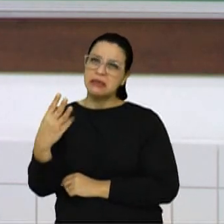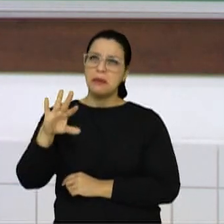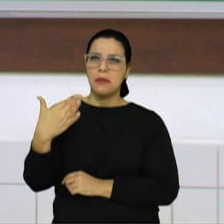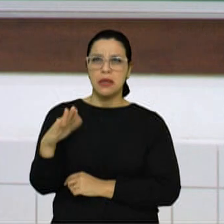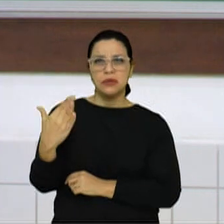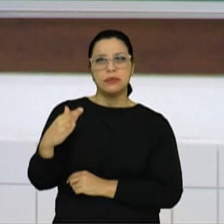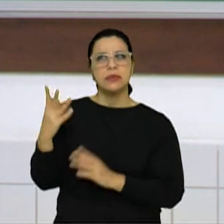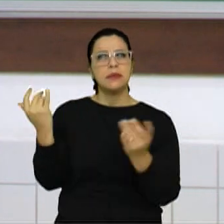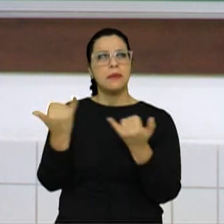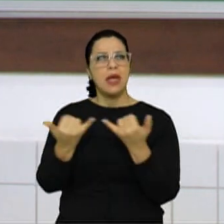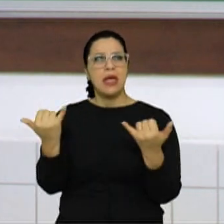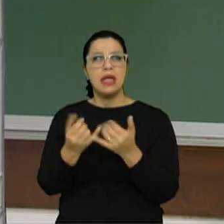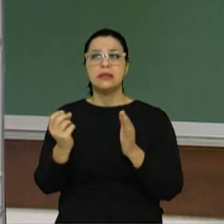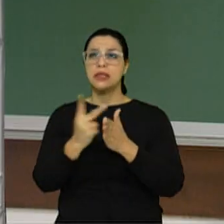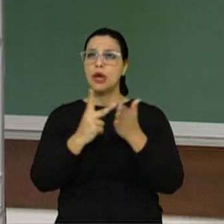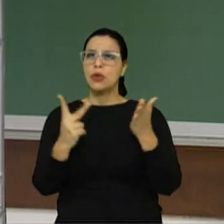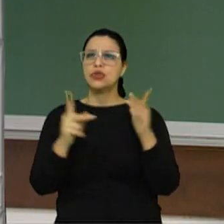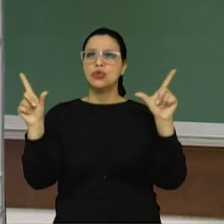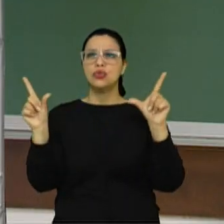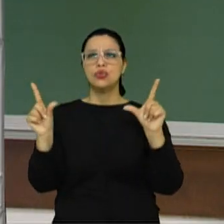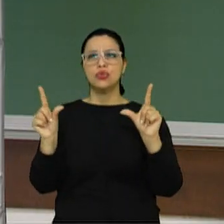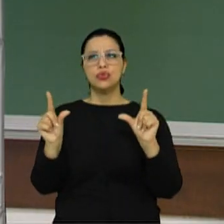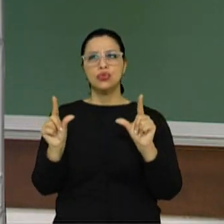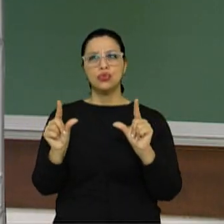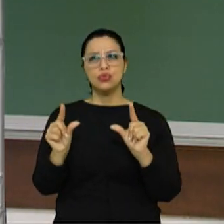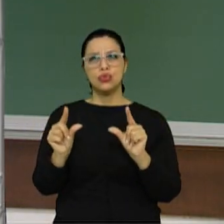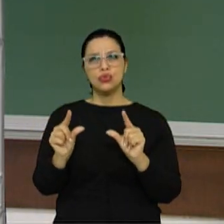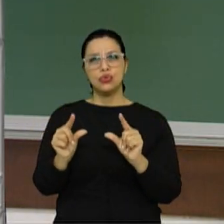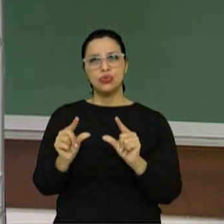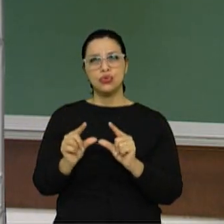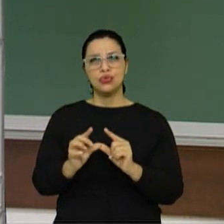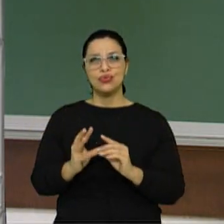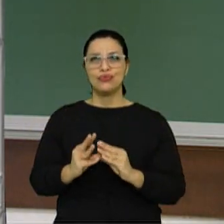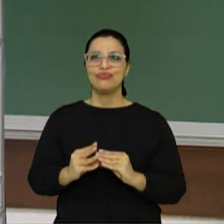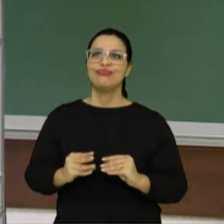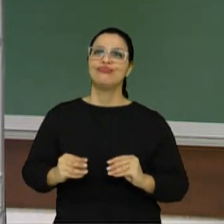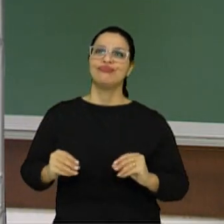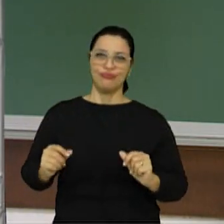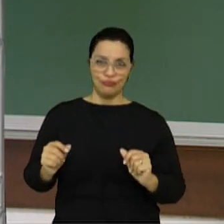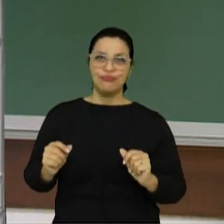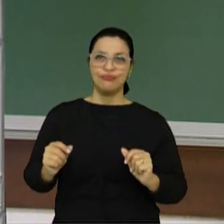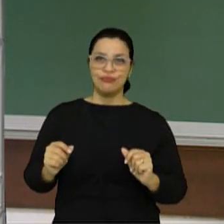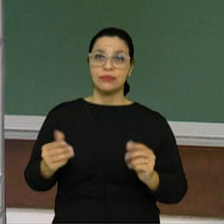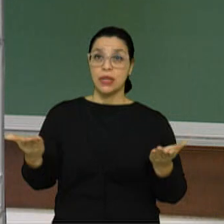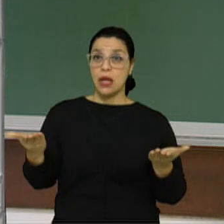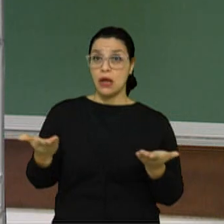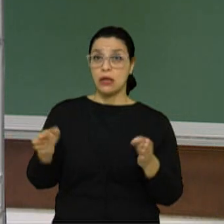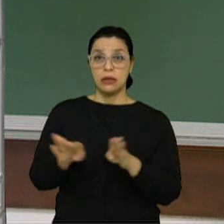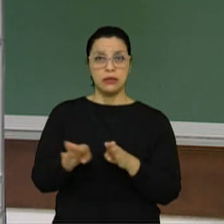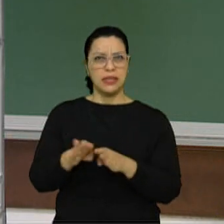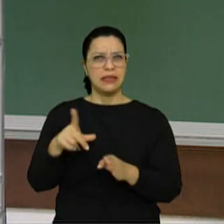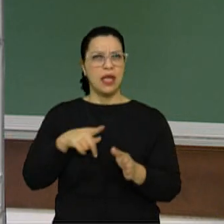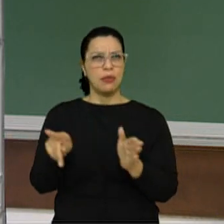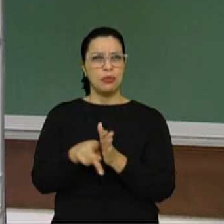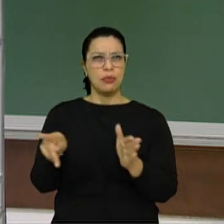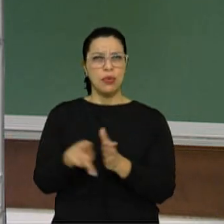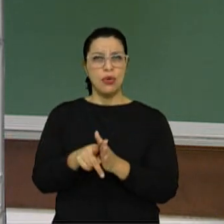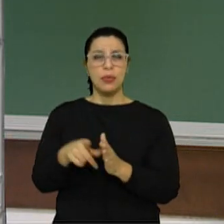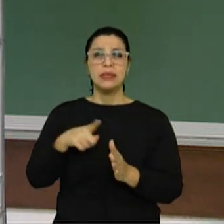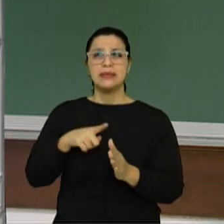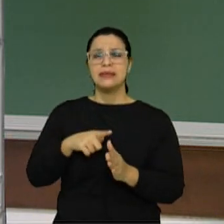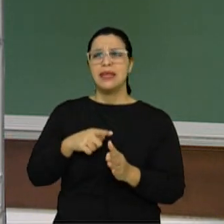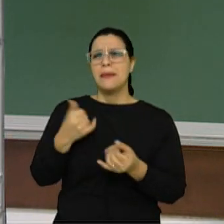1973, então a produção foi esfacelando, foi minguando, né? Houve aí um grande